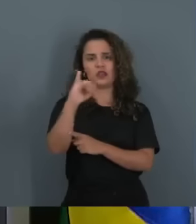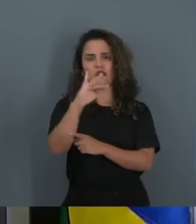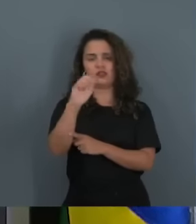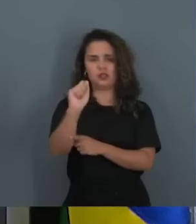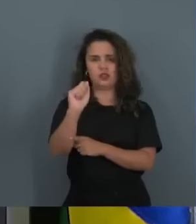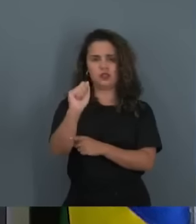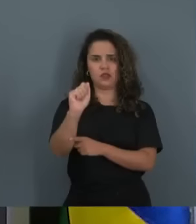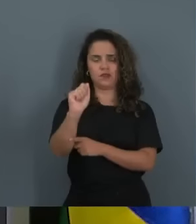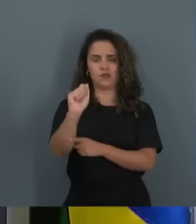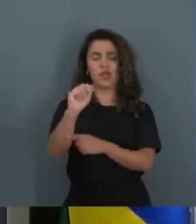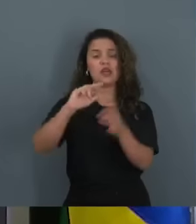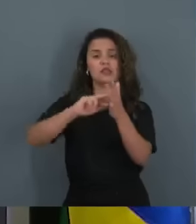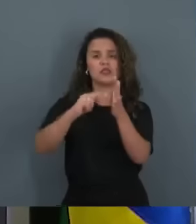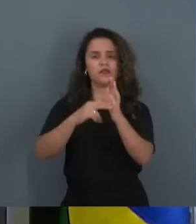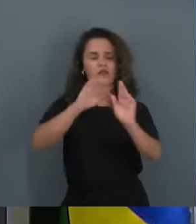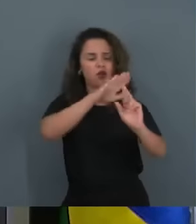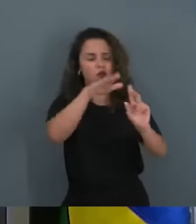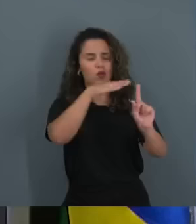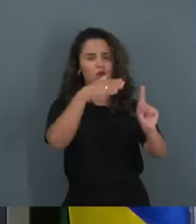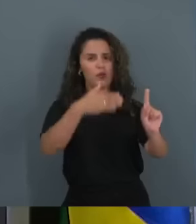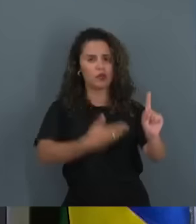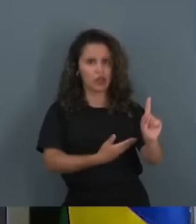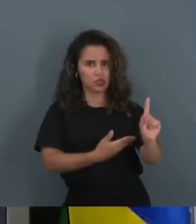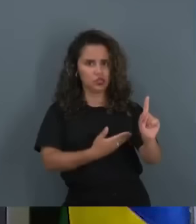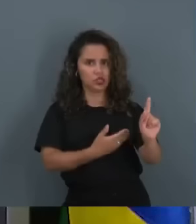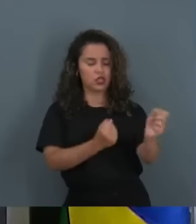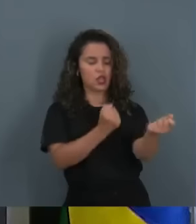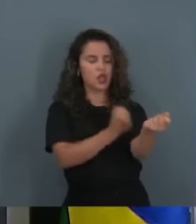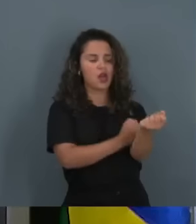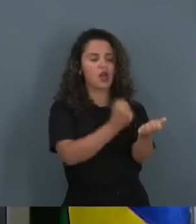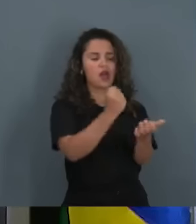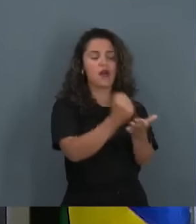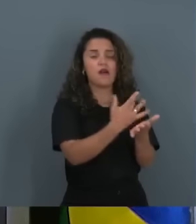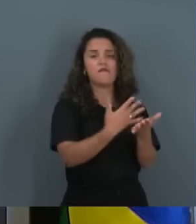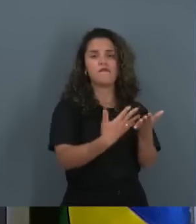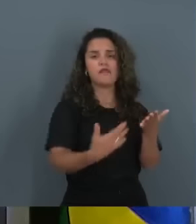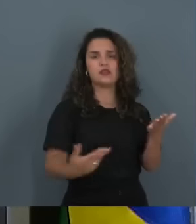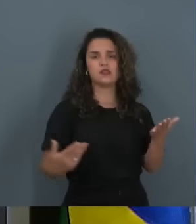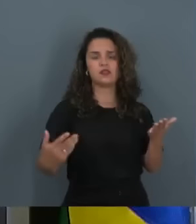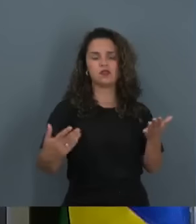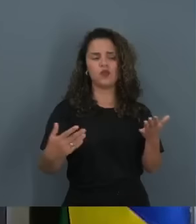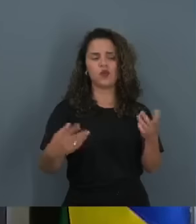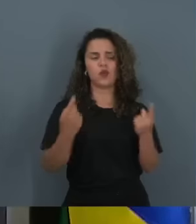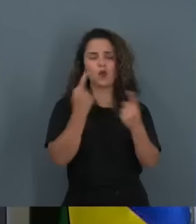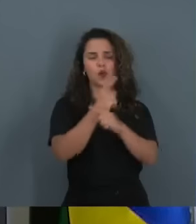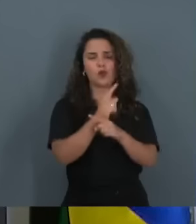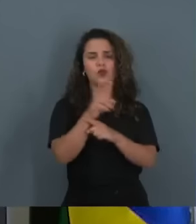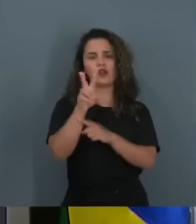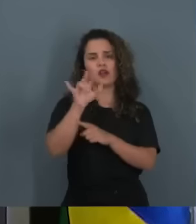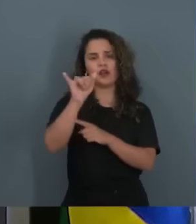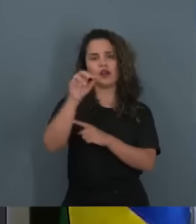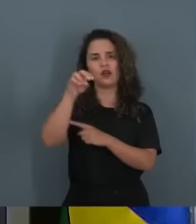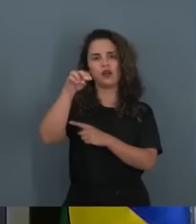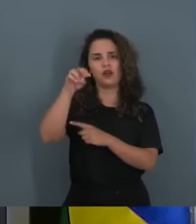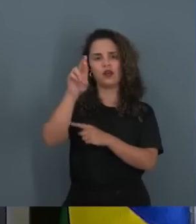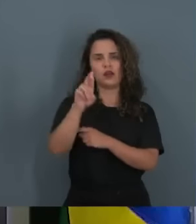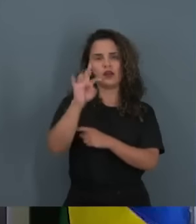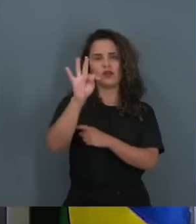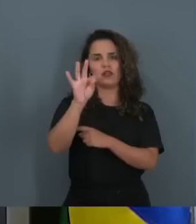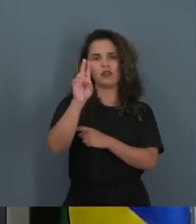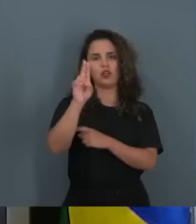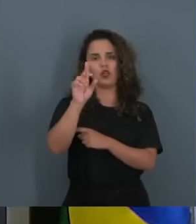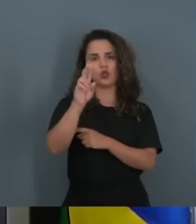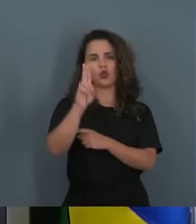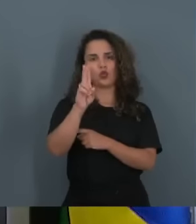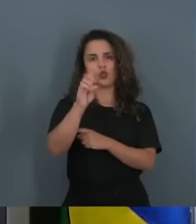a homenagem que o vício presta à virtude. Essa turma não tem mais nem